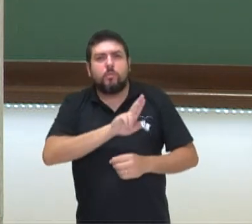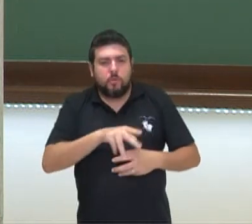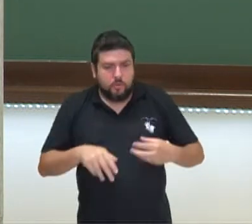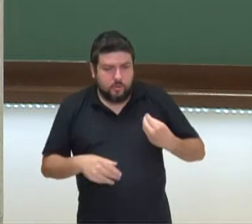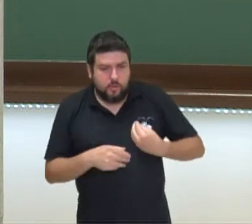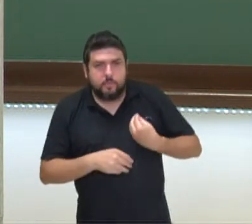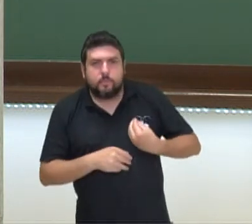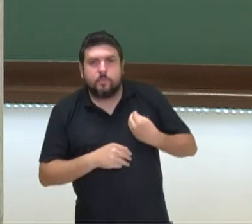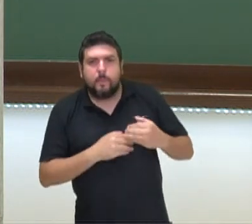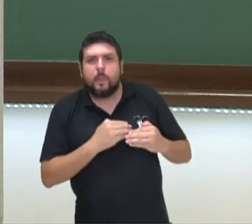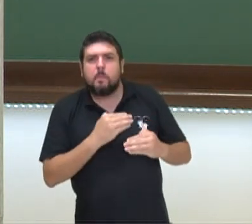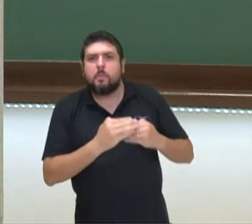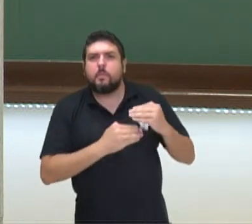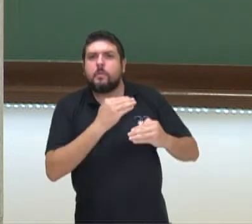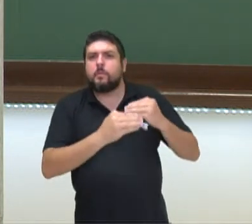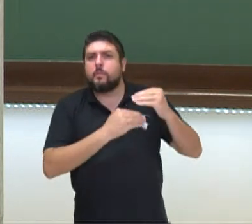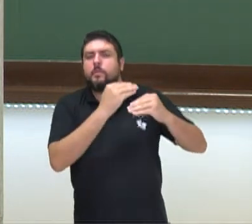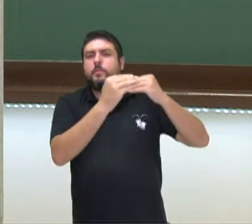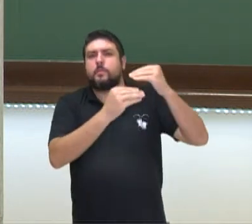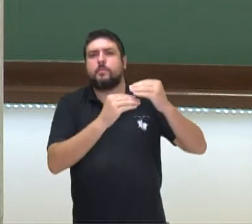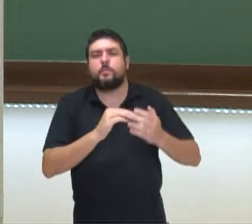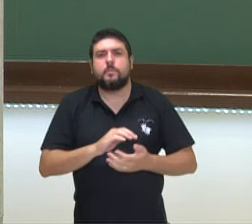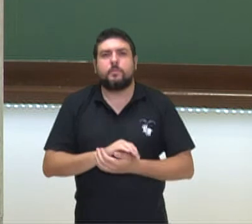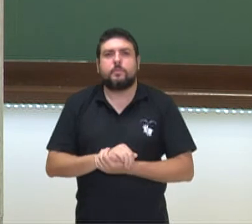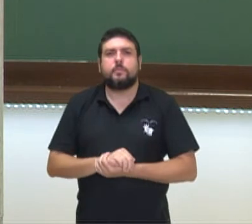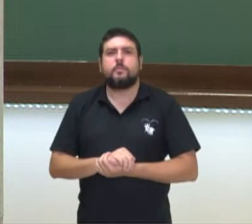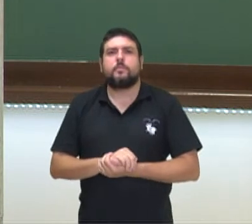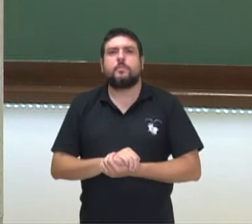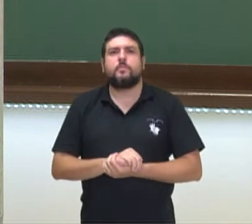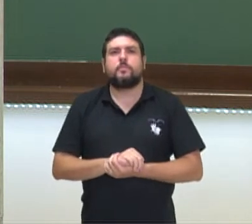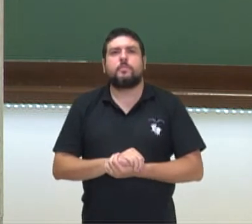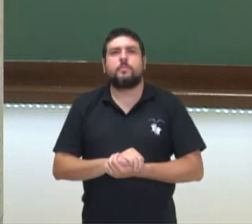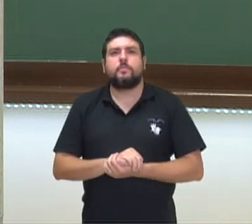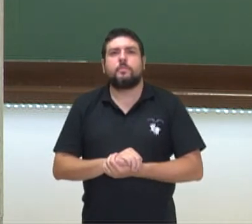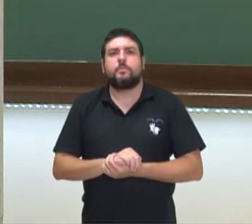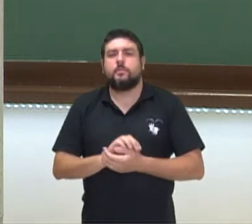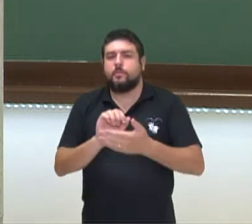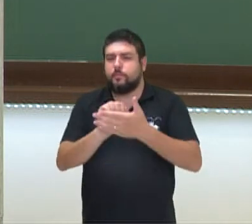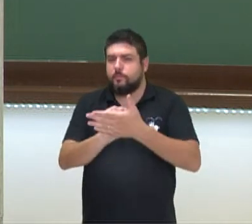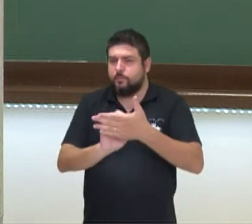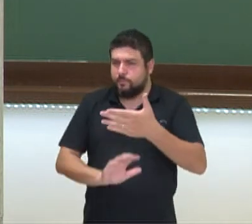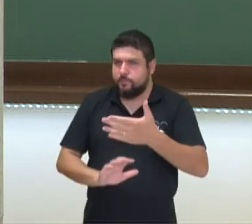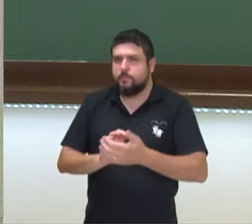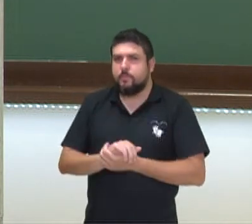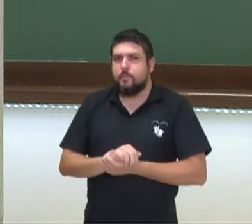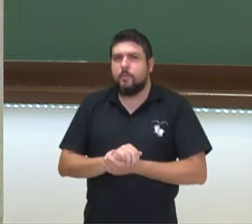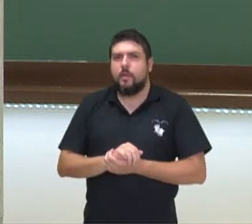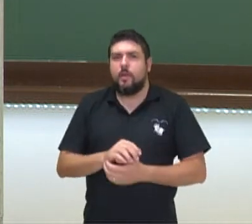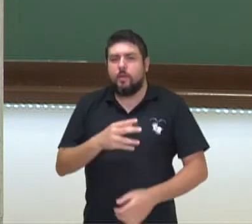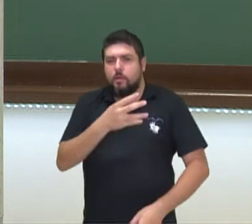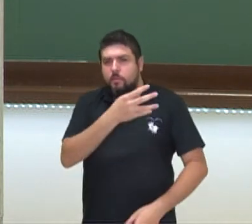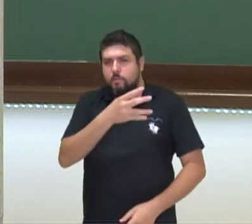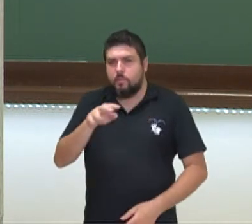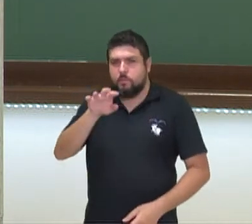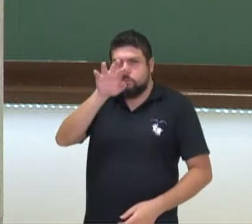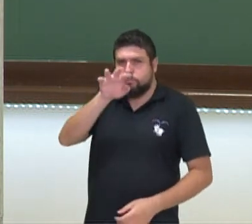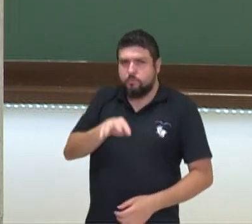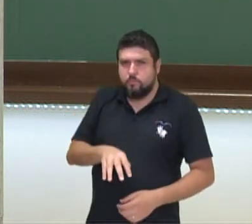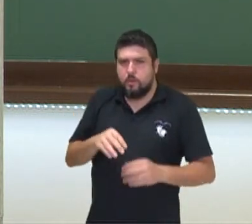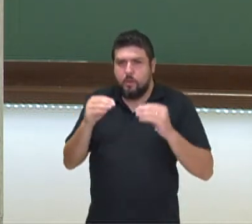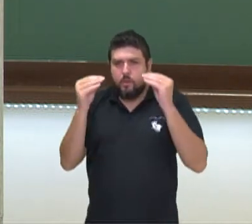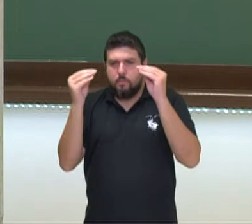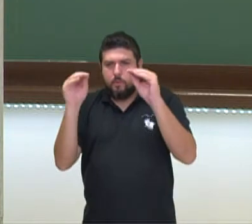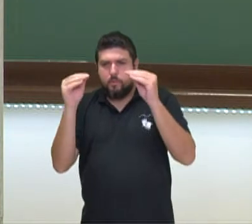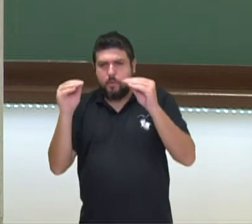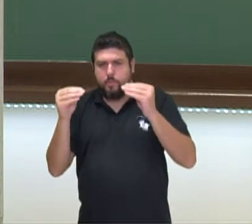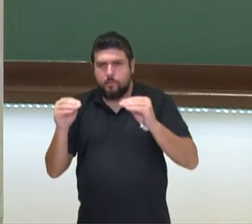dessas sociedades, como foi a sociedade maia. Então aqui uma atividade, né? Um quadro para a gente preencher, né? Vamos fazer uma espécie